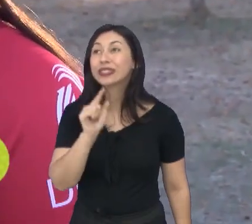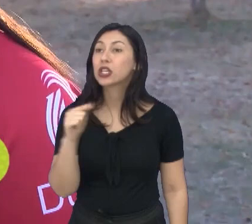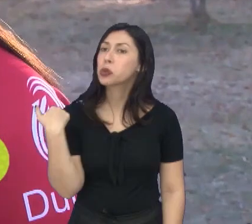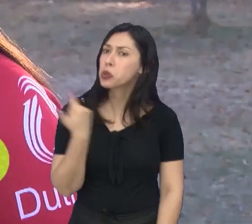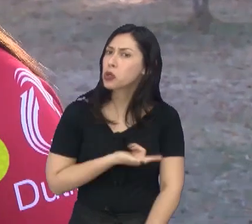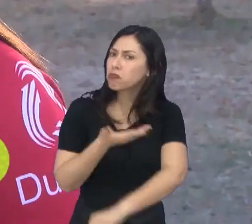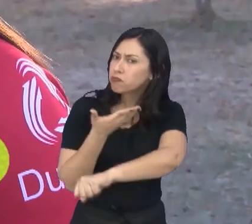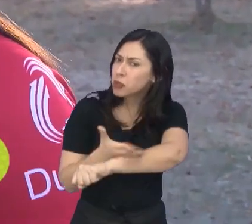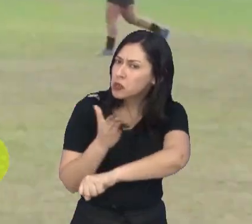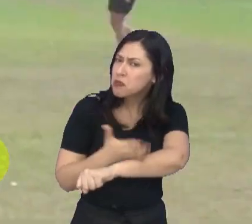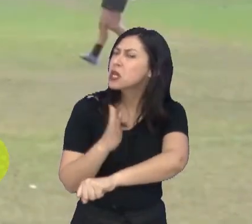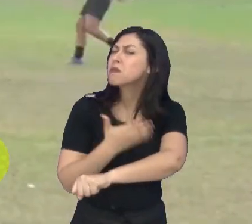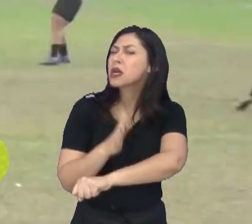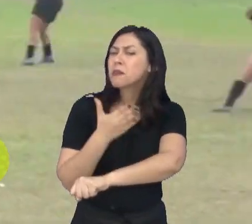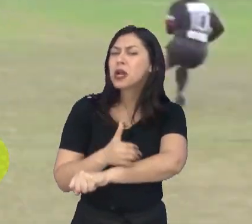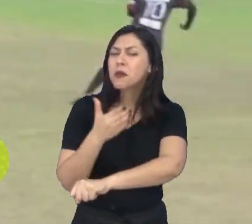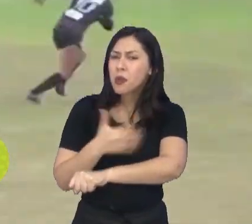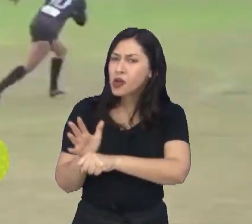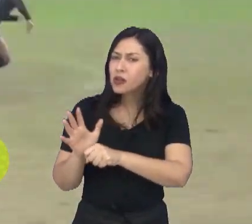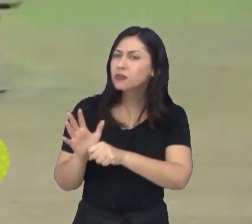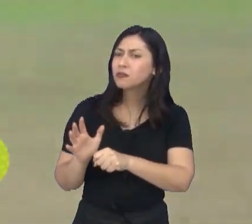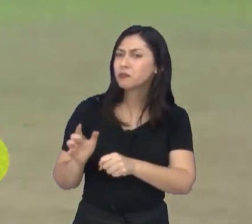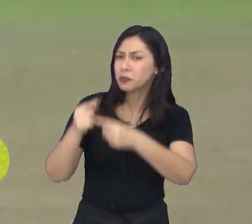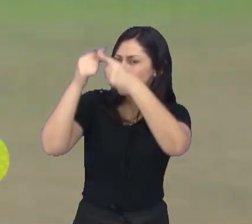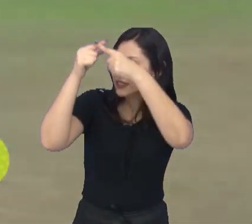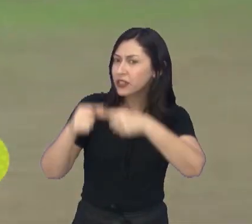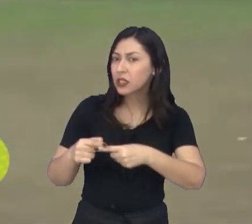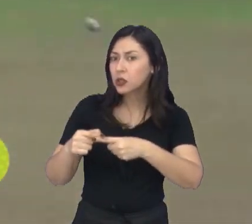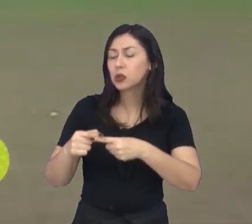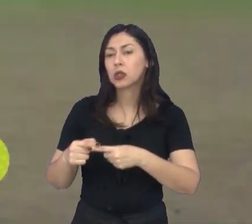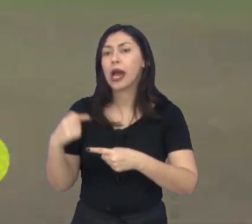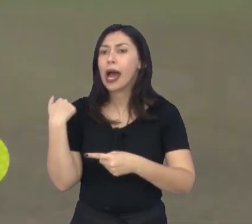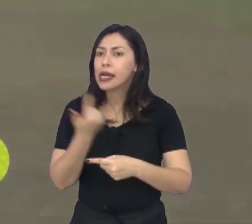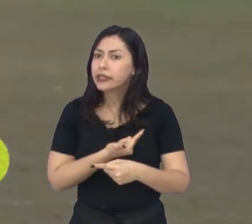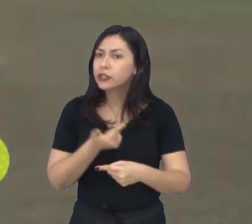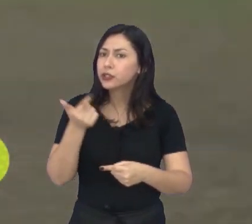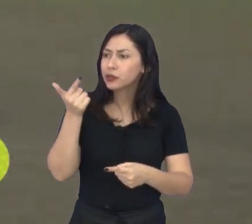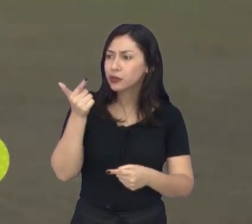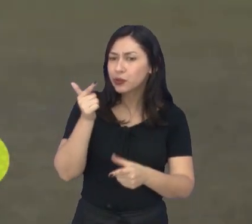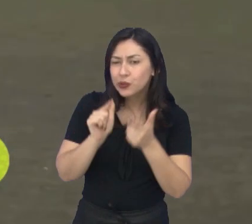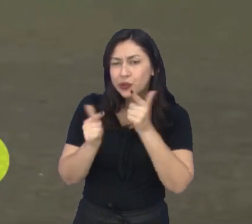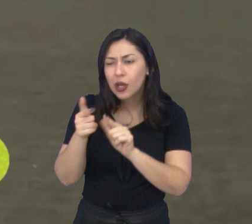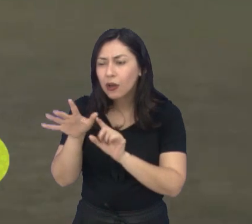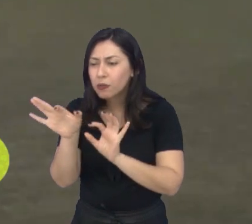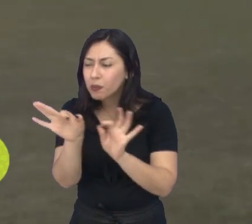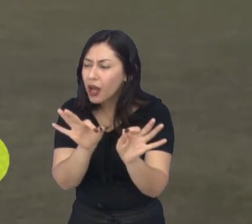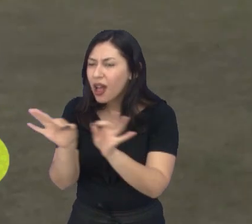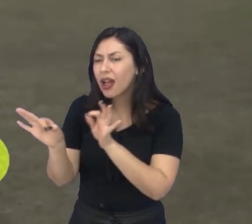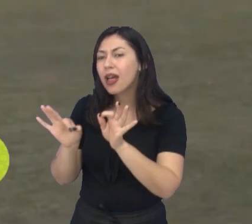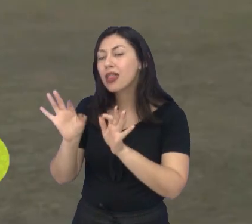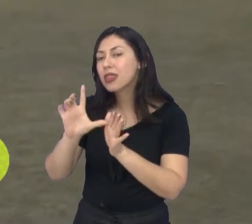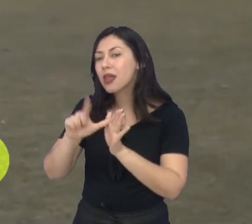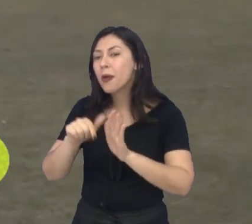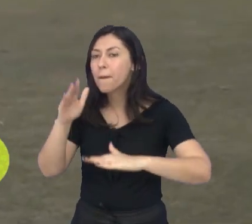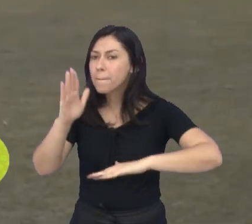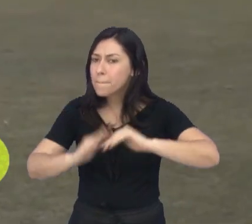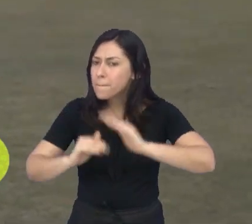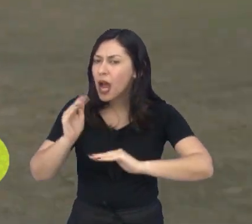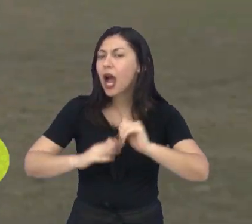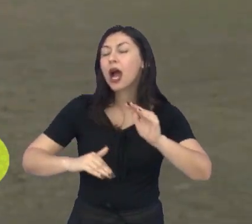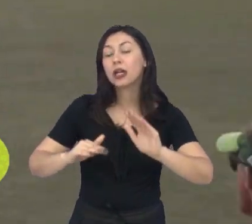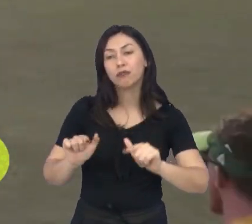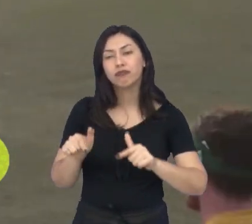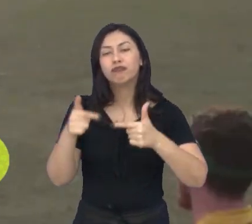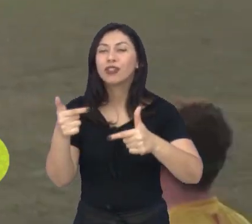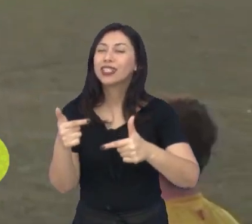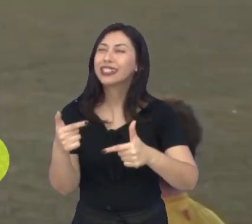treinou bastante para esse campeonato, a gente acertou alguns pontos que a gente estava precisando para conseguir colocar em prática. A sensação de trabalho